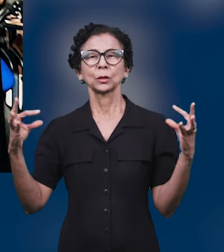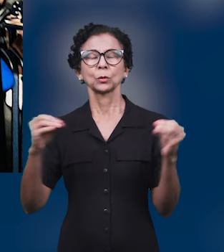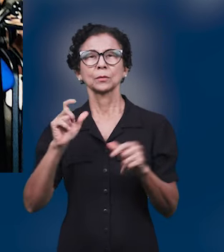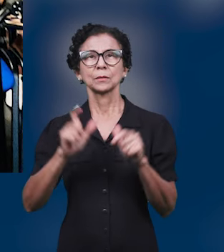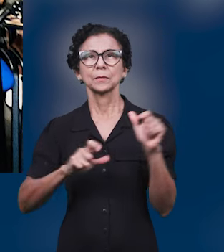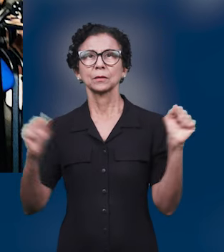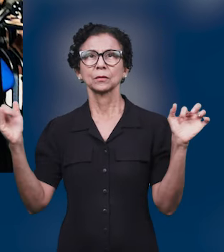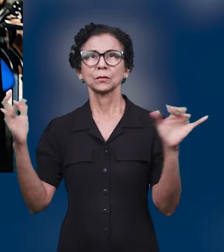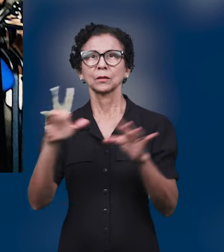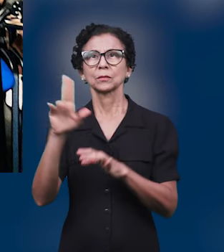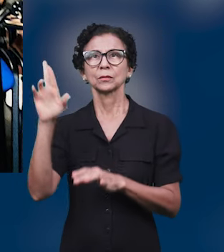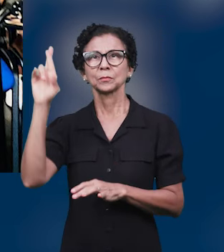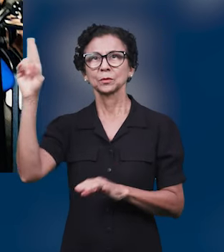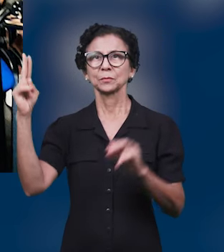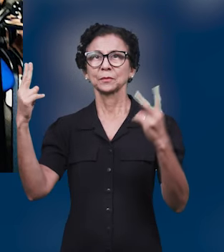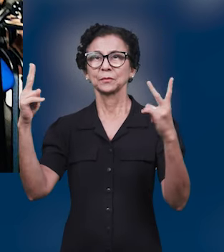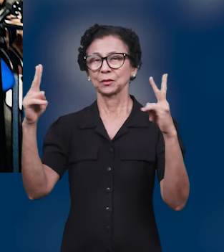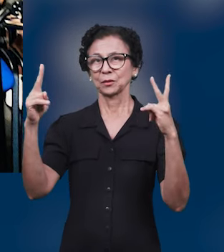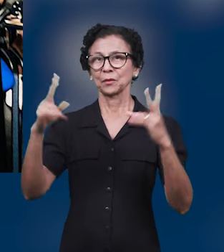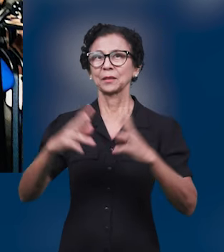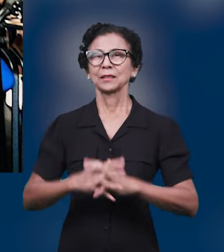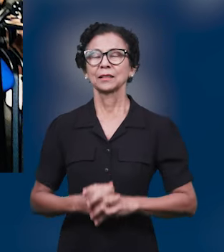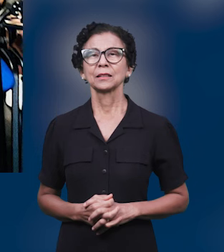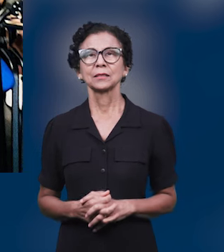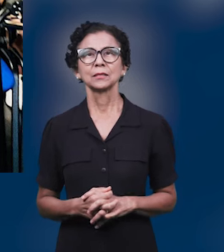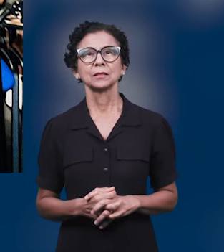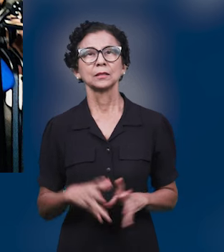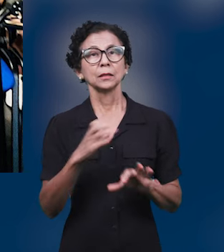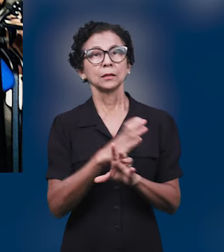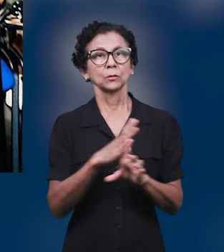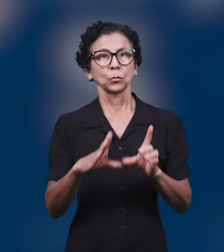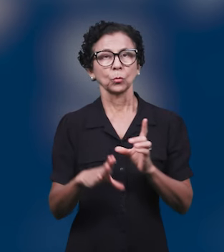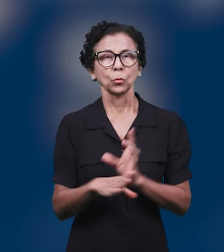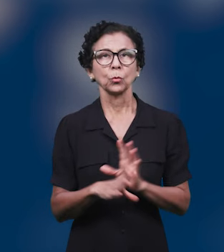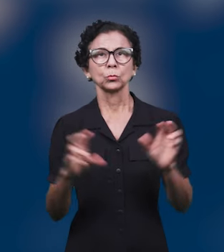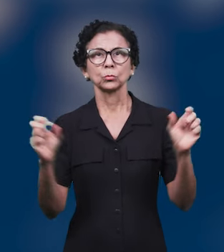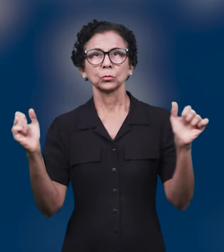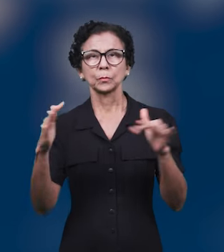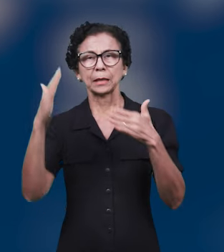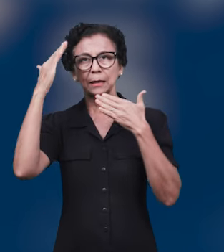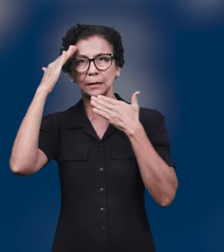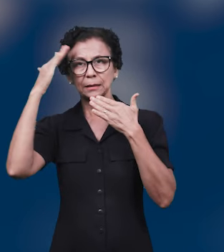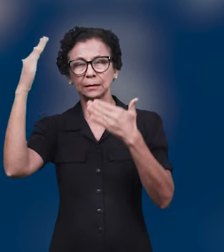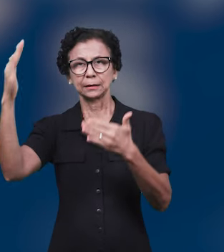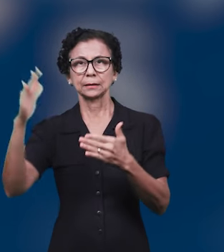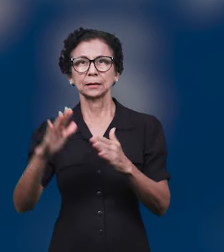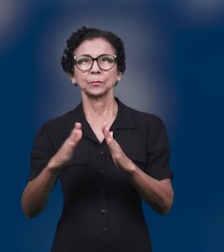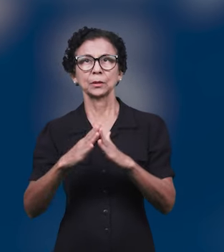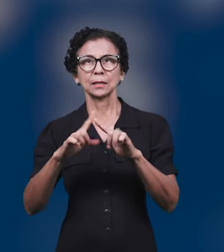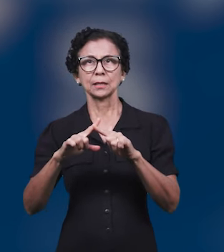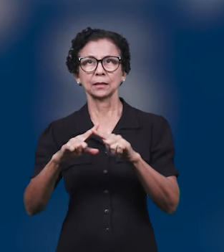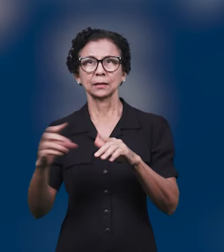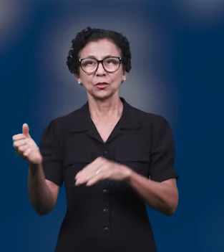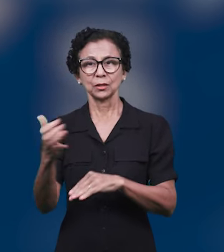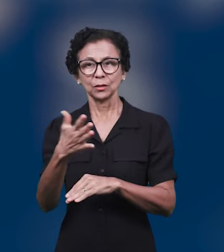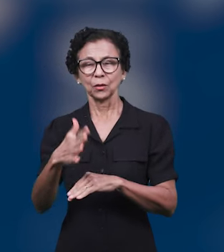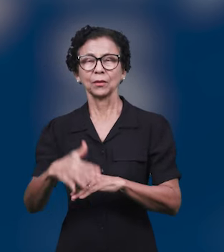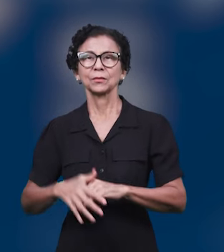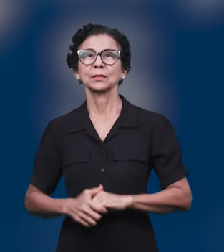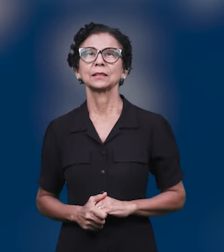falou profundamente ao coração de todos que participaram desta festa espiritual. Louvado seja o nome do Senhor! A